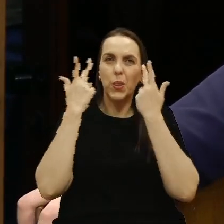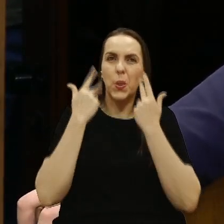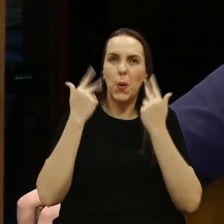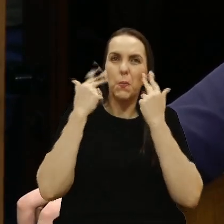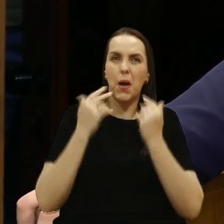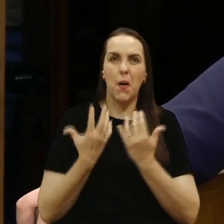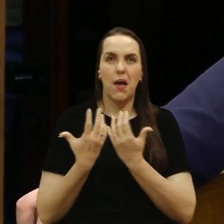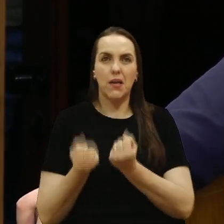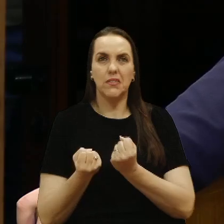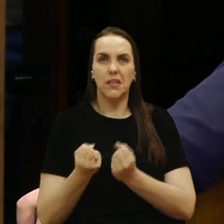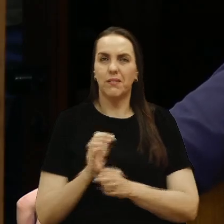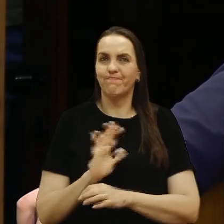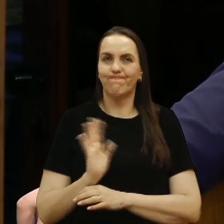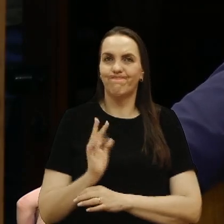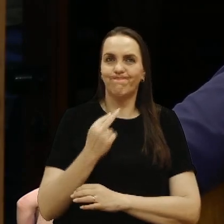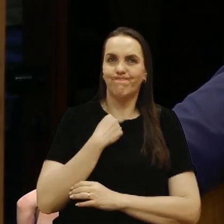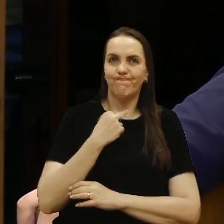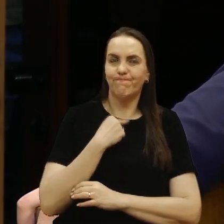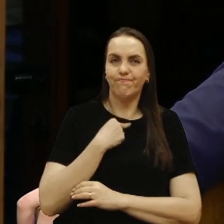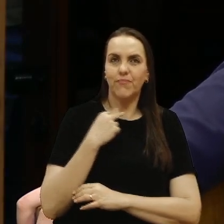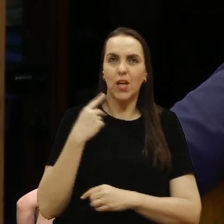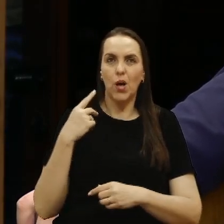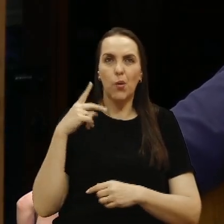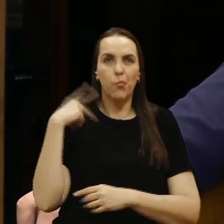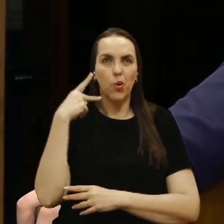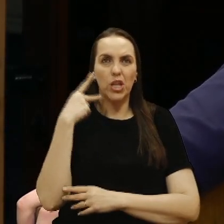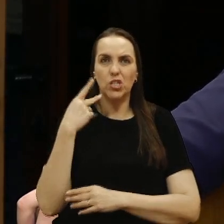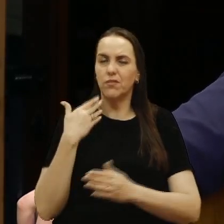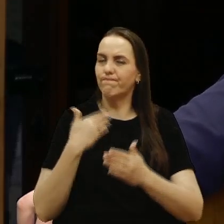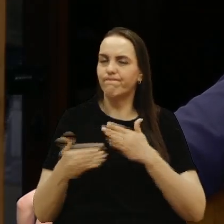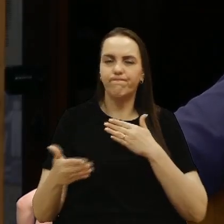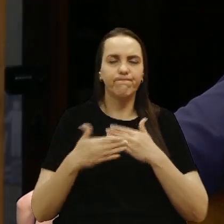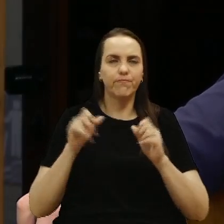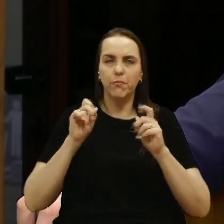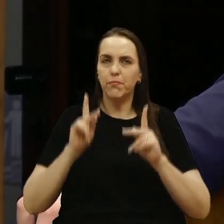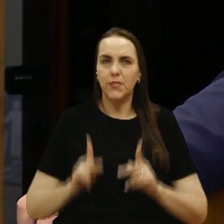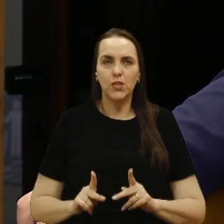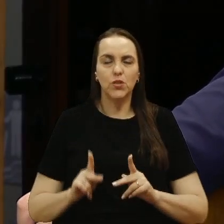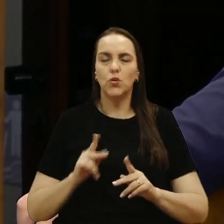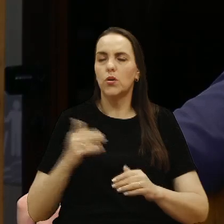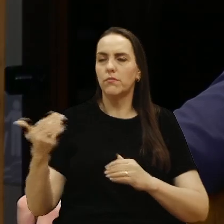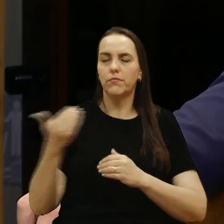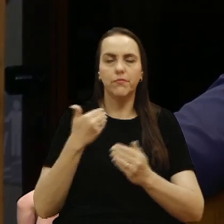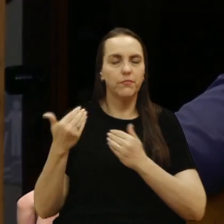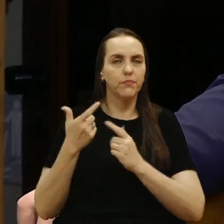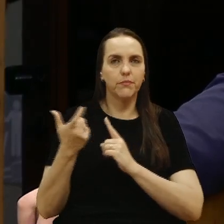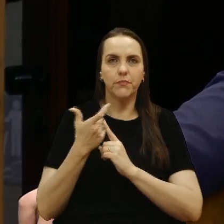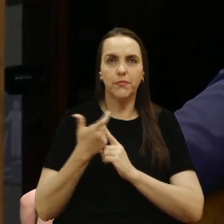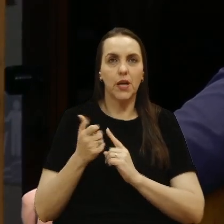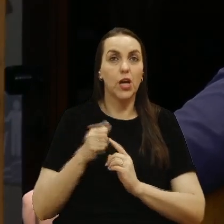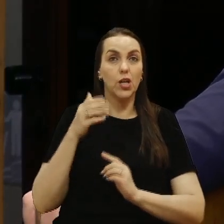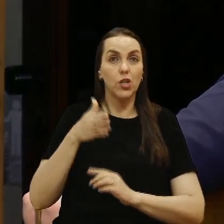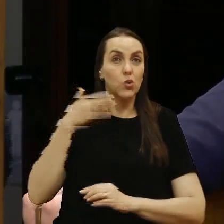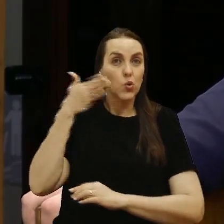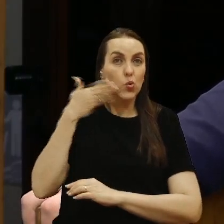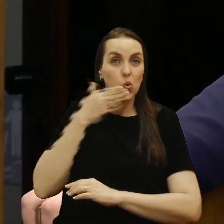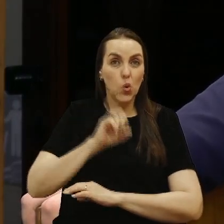e aceitar dentro da política. Seja de quem for, venha de quem vier. Discurso de